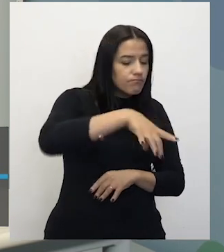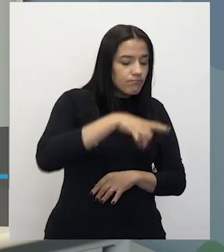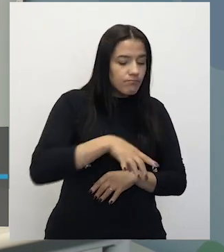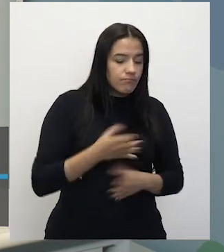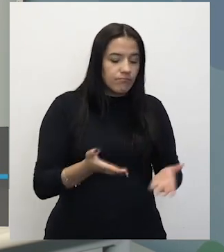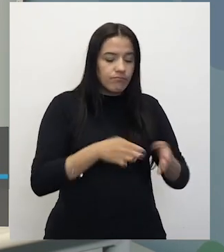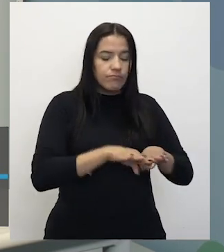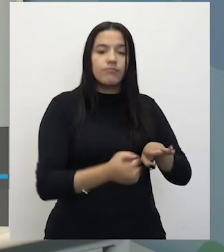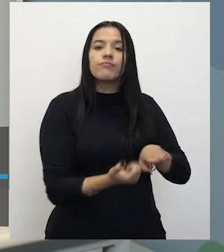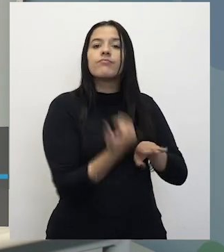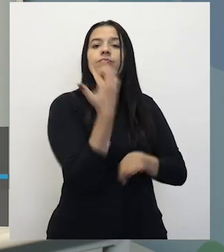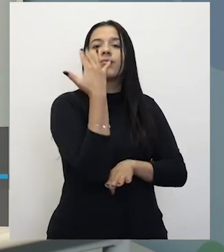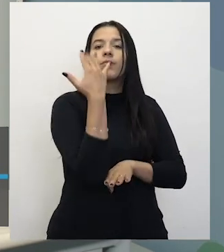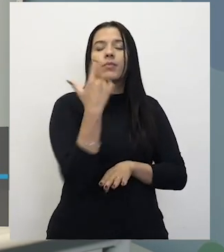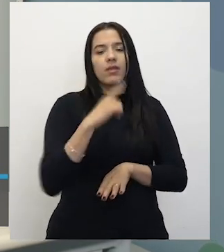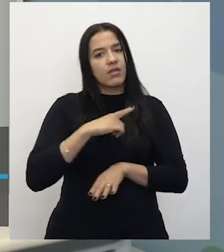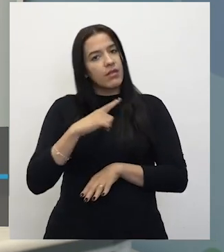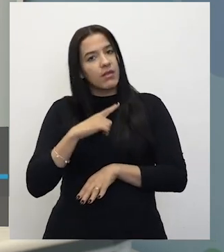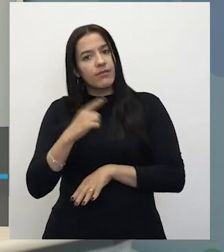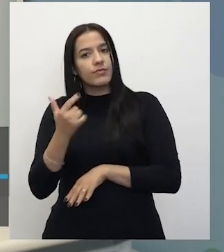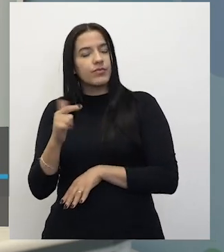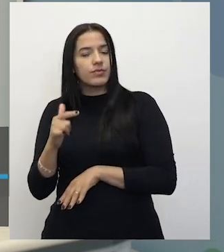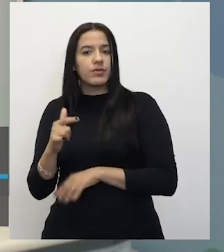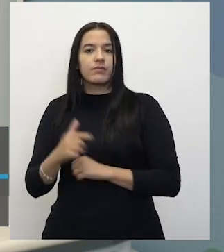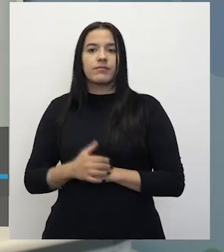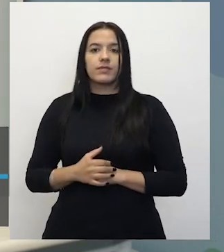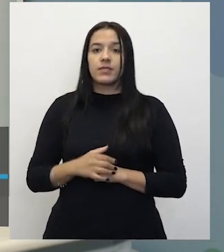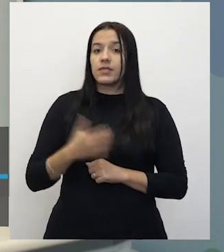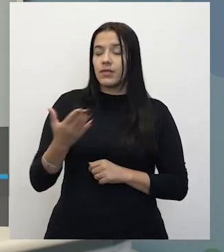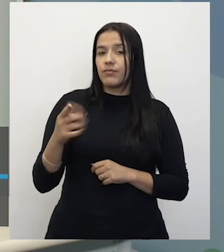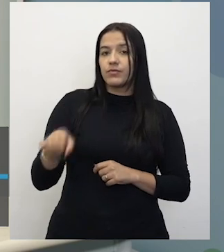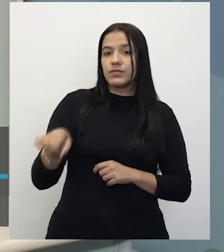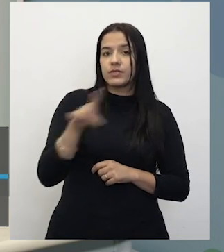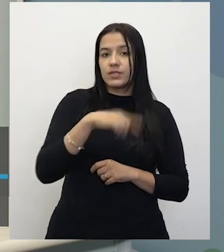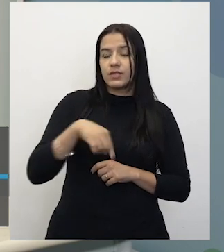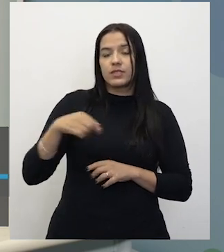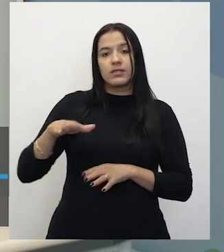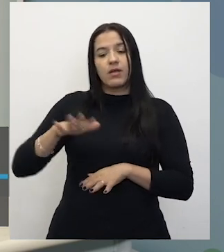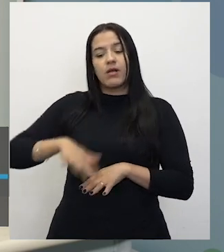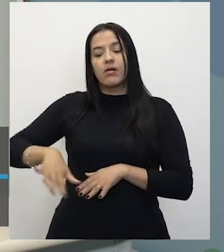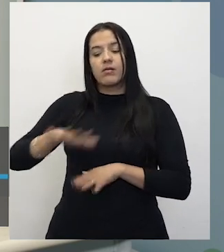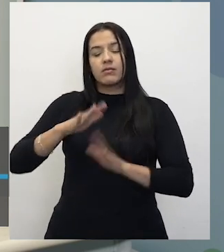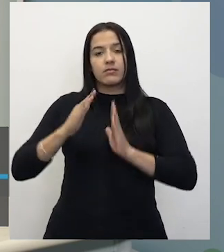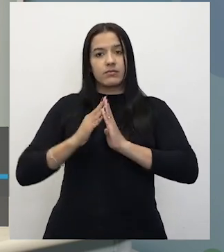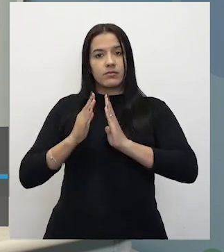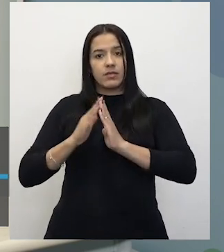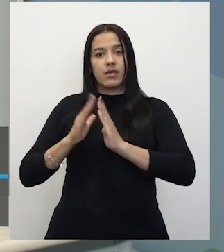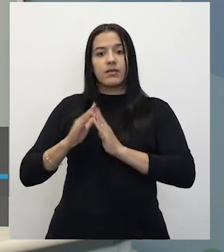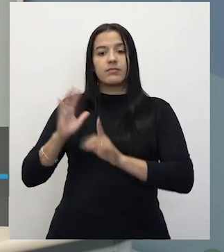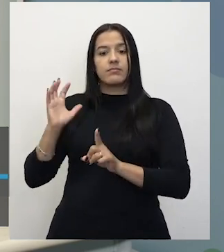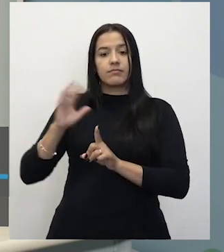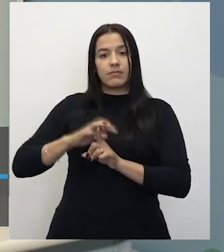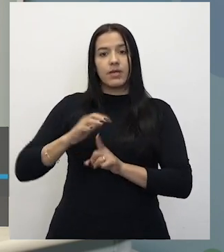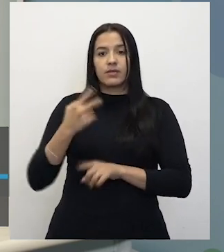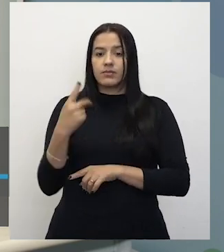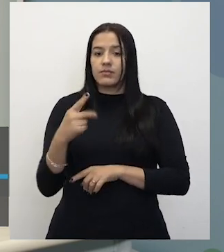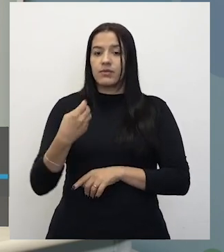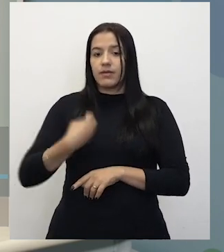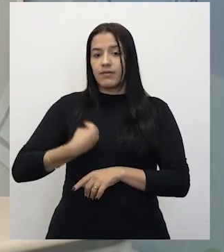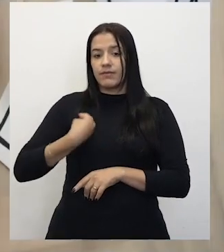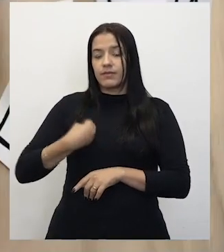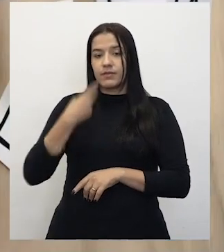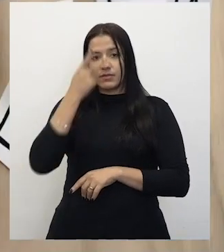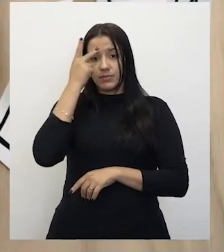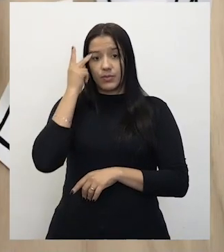O que vocês levantaram de informações que estão impactando diretamente a vida das pessoas? Vamos